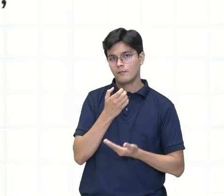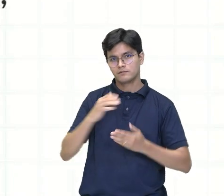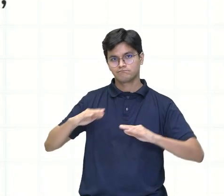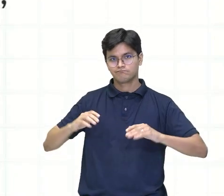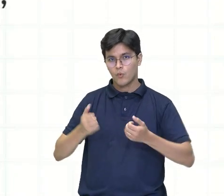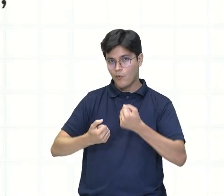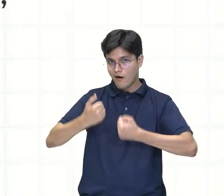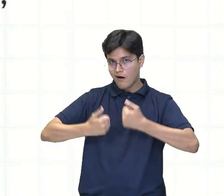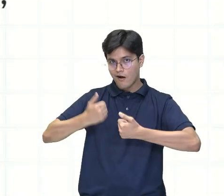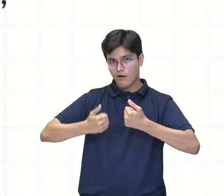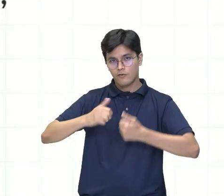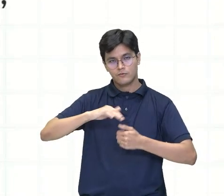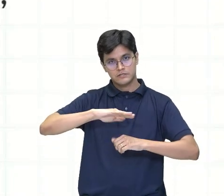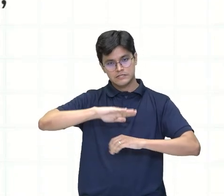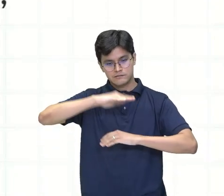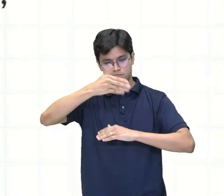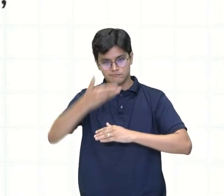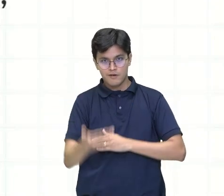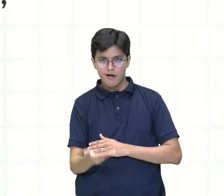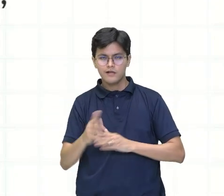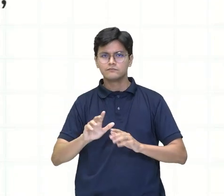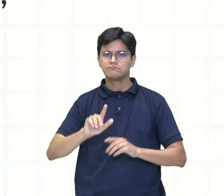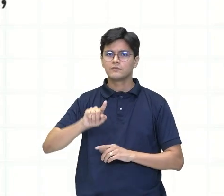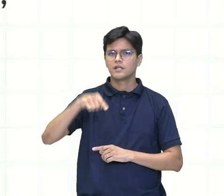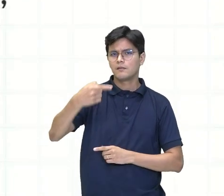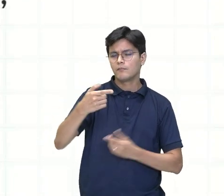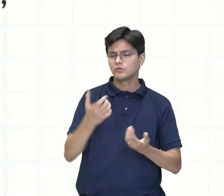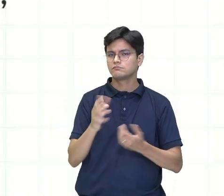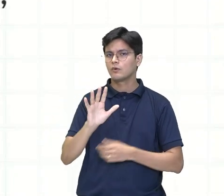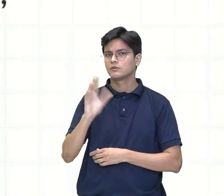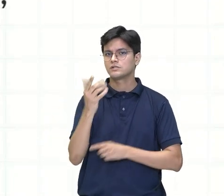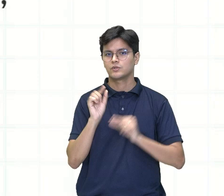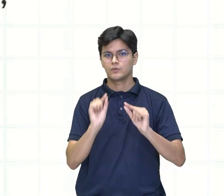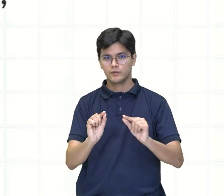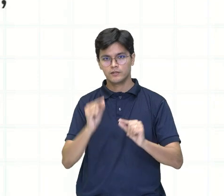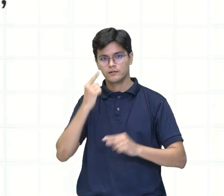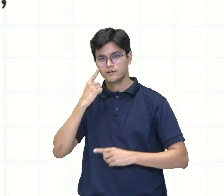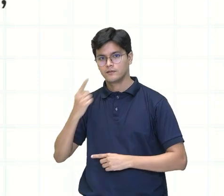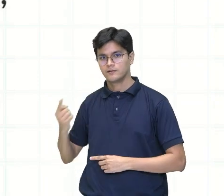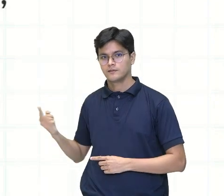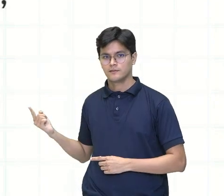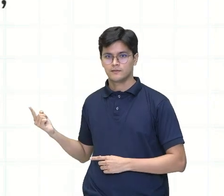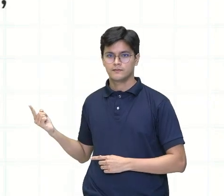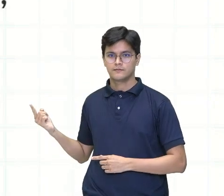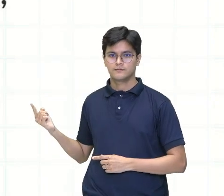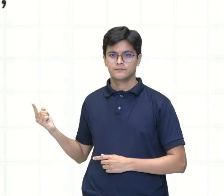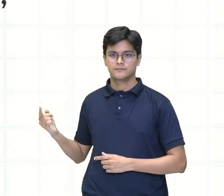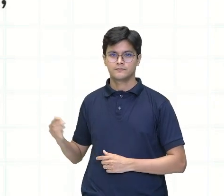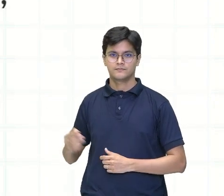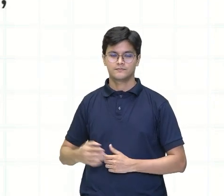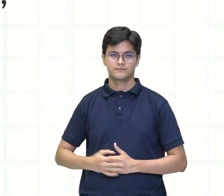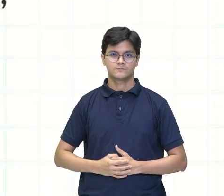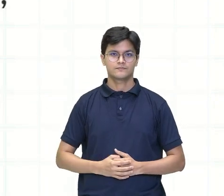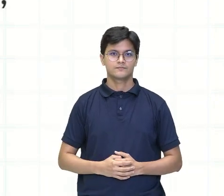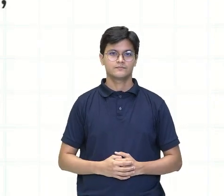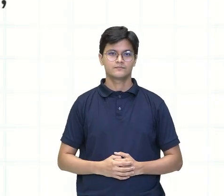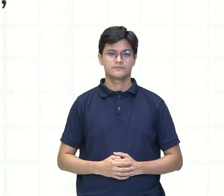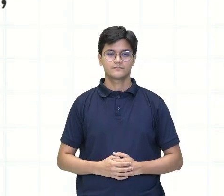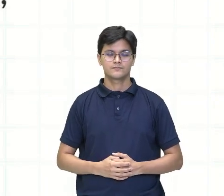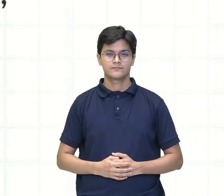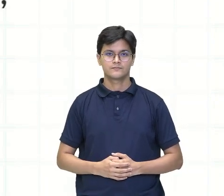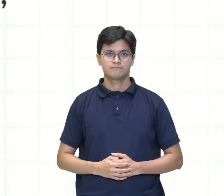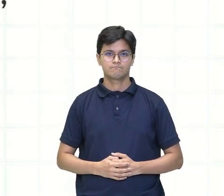monte, e aí, o que aconteceu depois? According to deputies, né, que são as